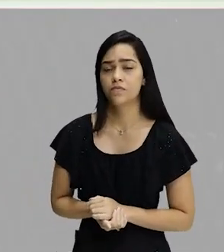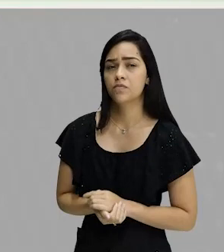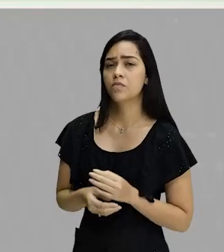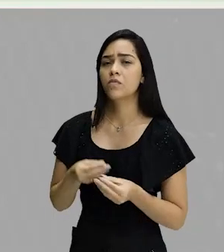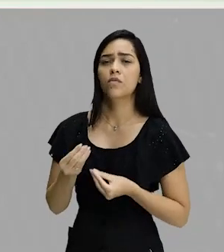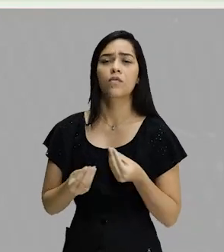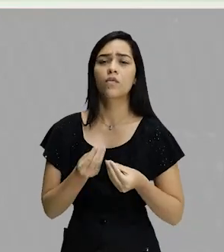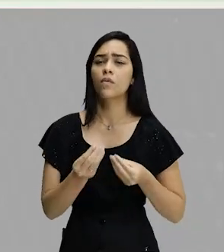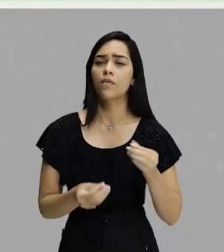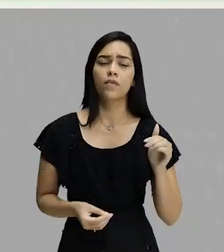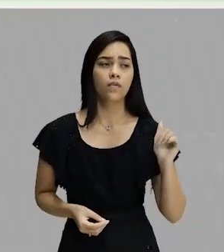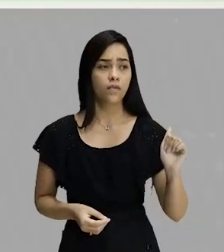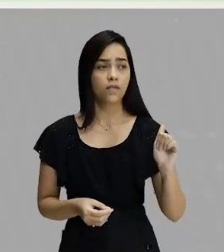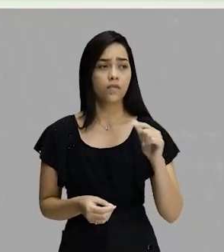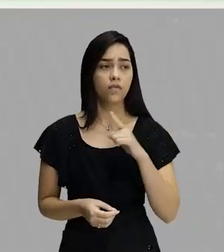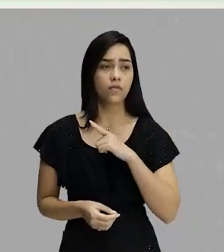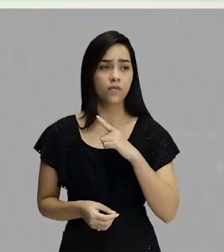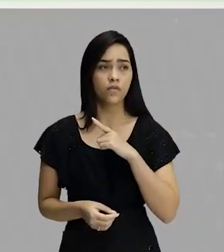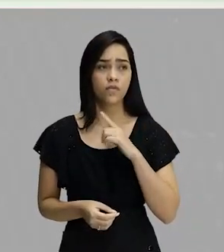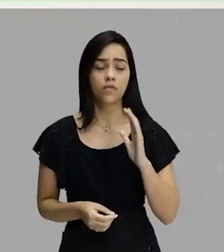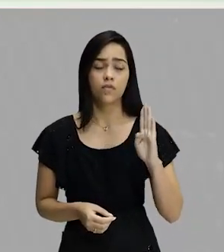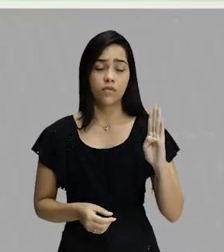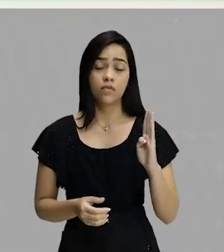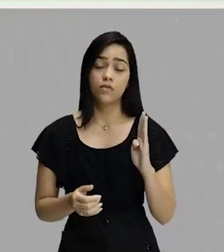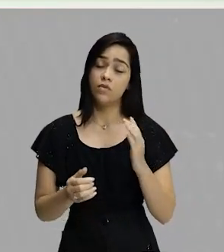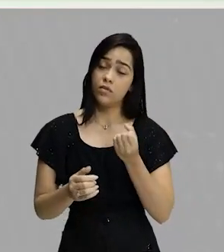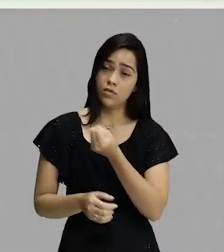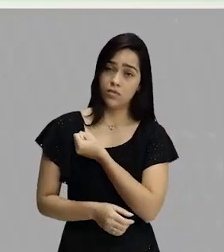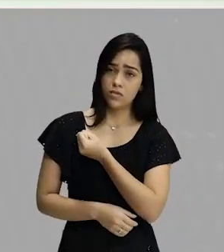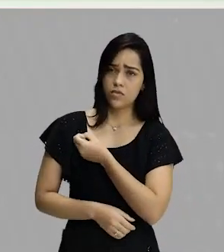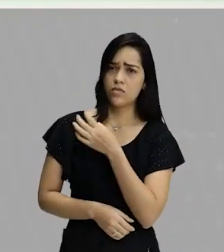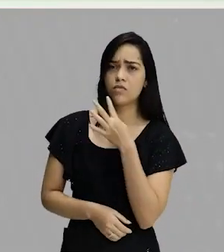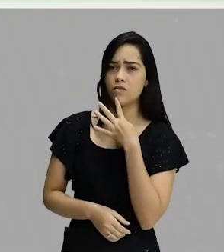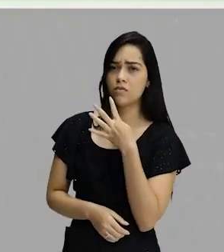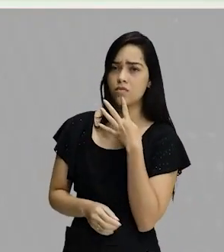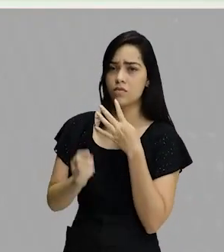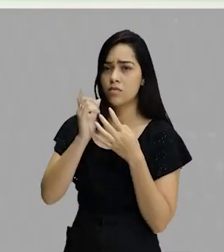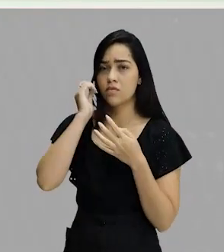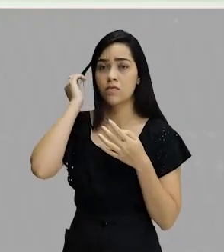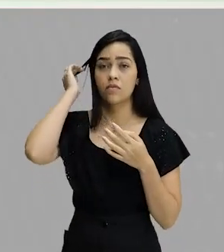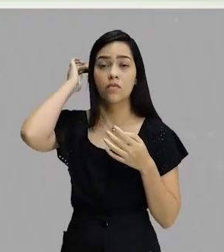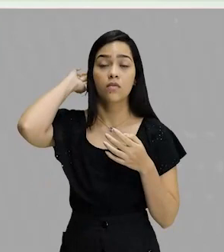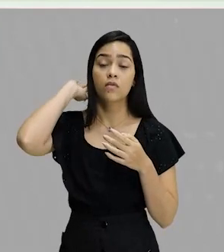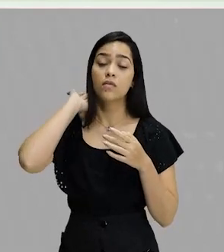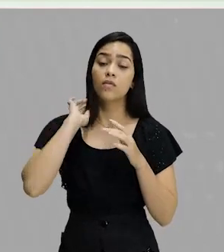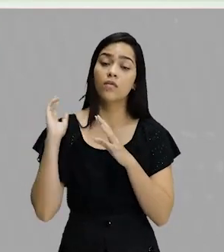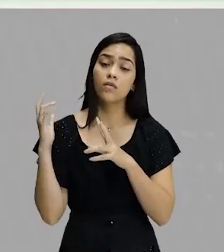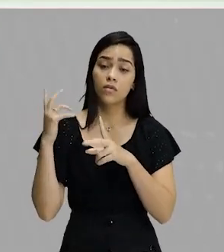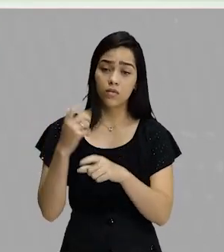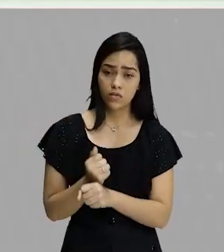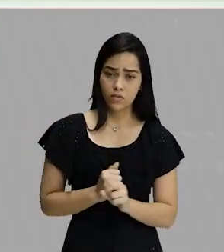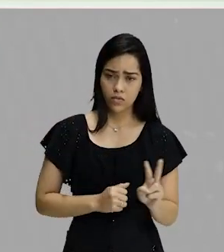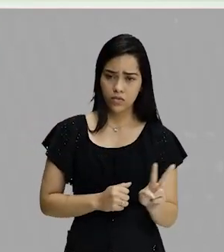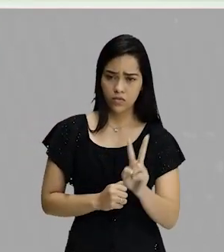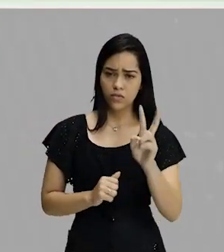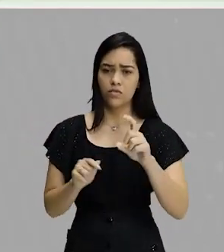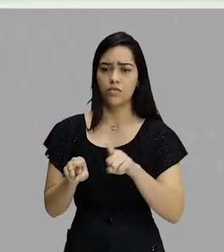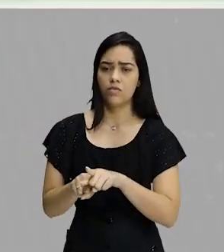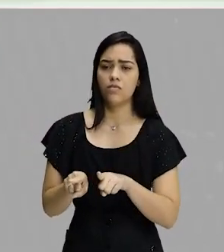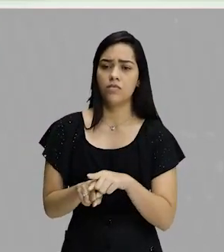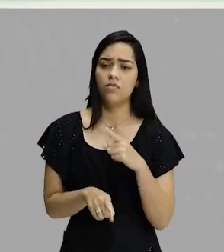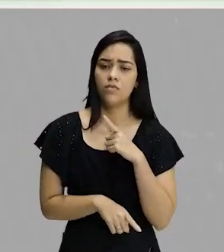esse ya, xb são números conhecidos, né? O resultado desses valores aqui, o